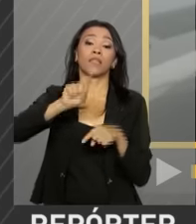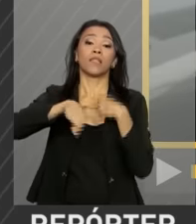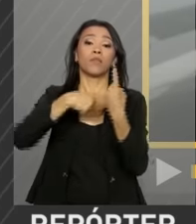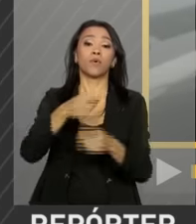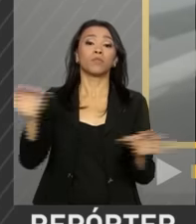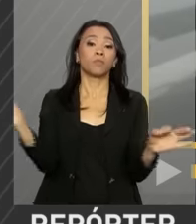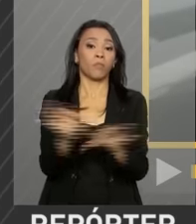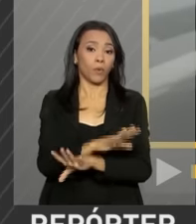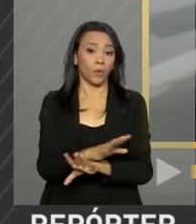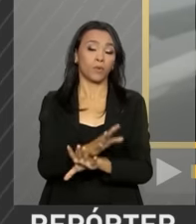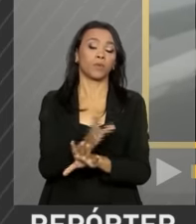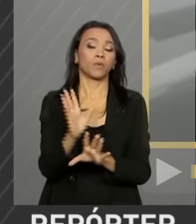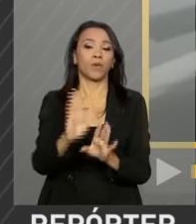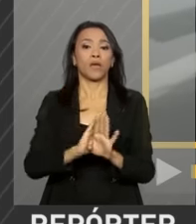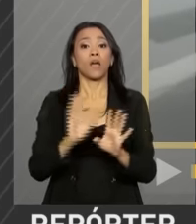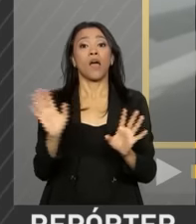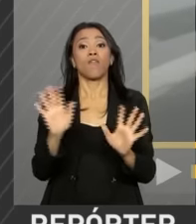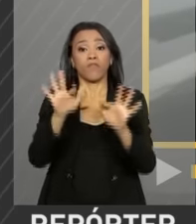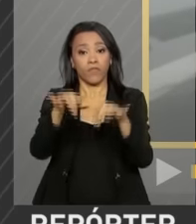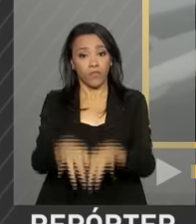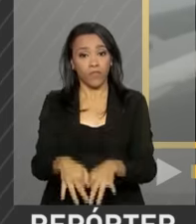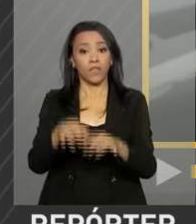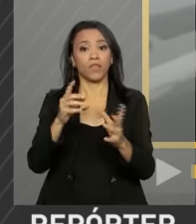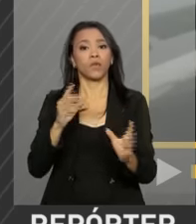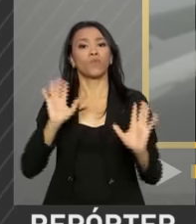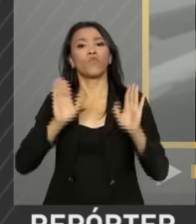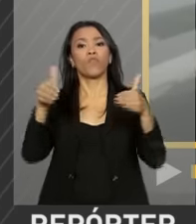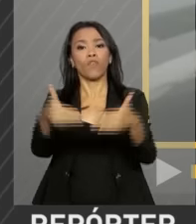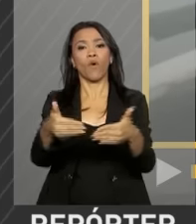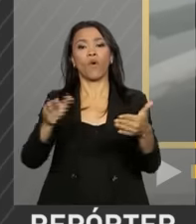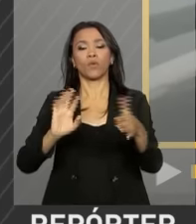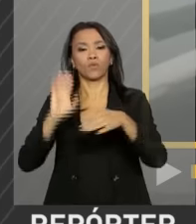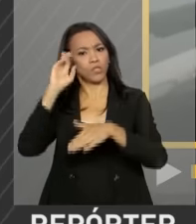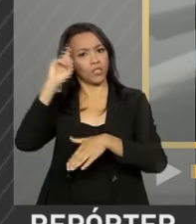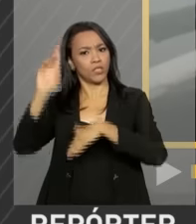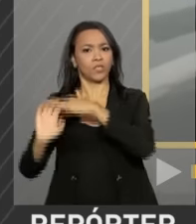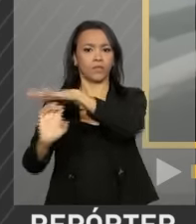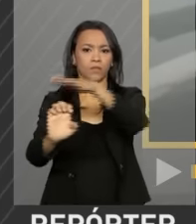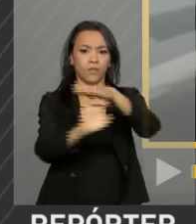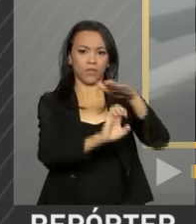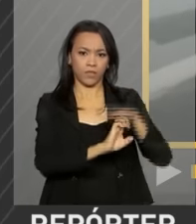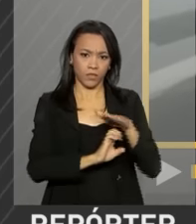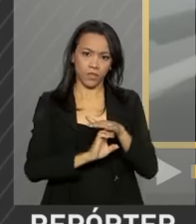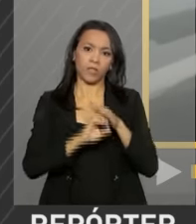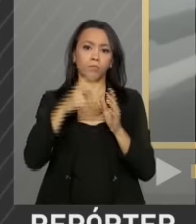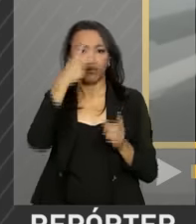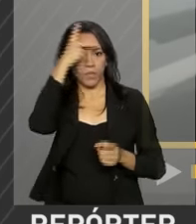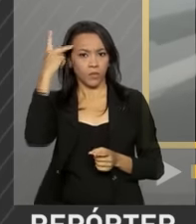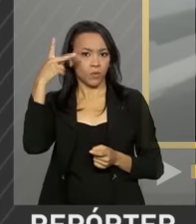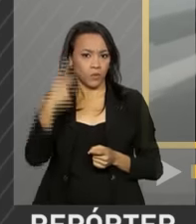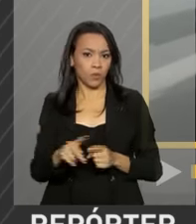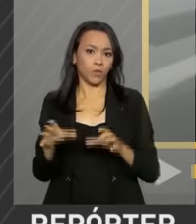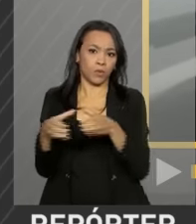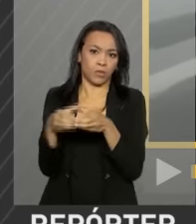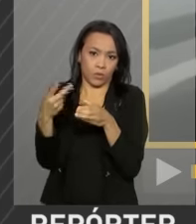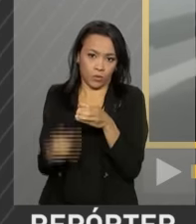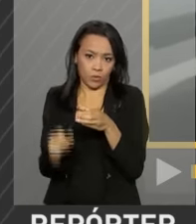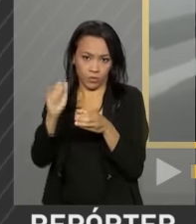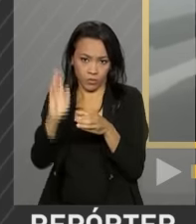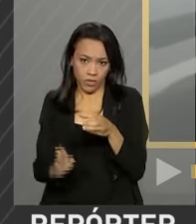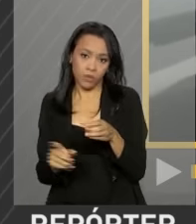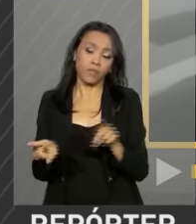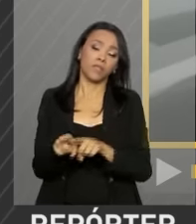na ONU, o presidente Michel Temer encerra um fórum empresarial que reúne investidores brasileiros e